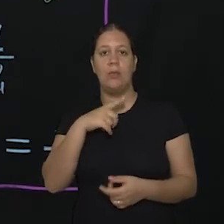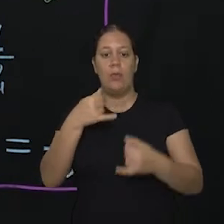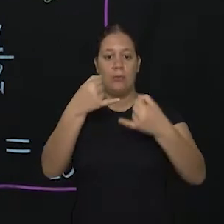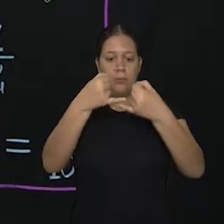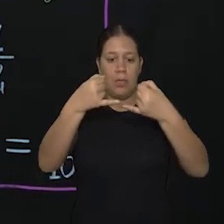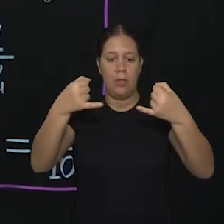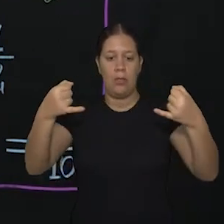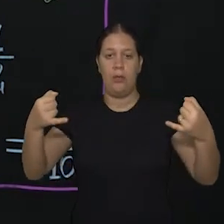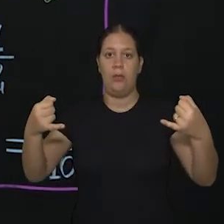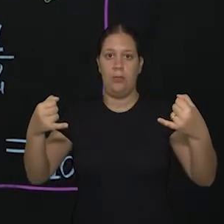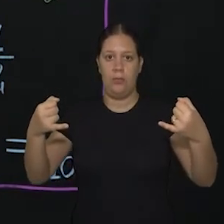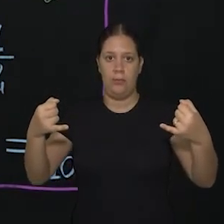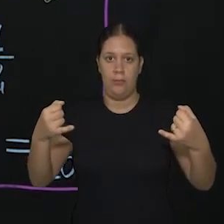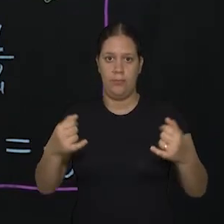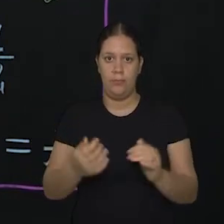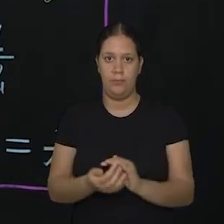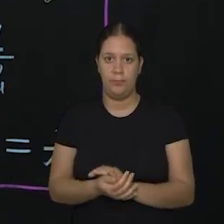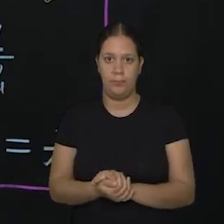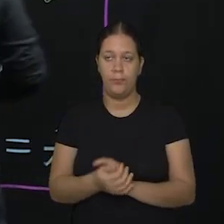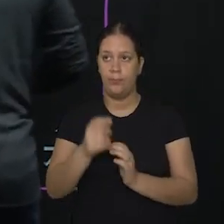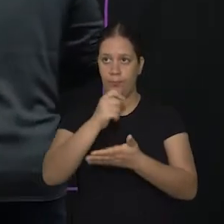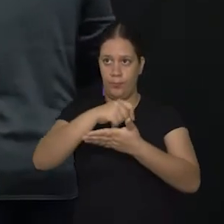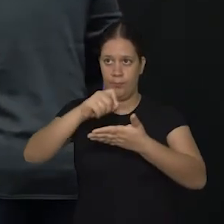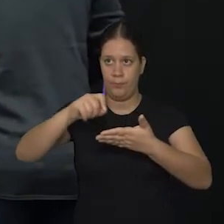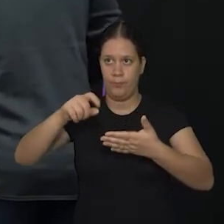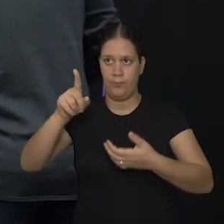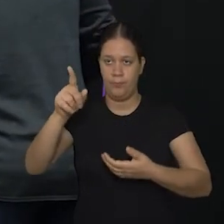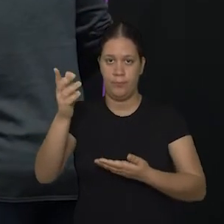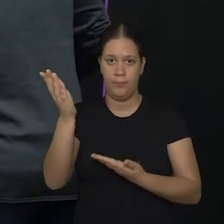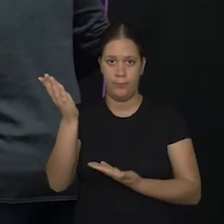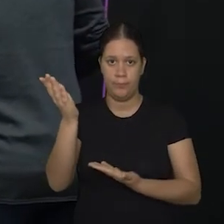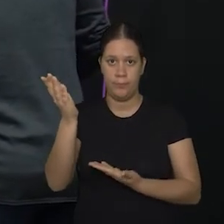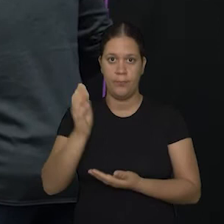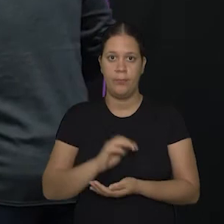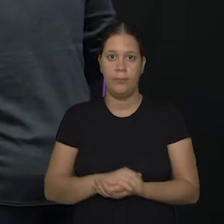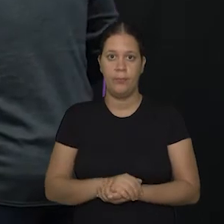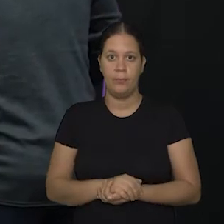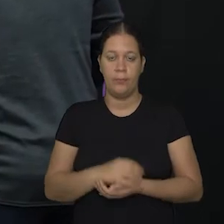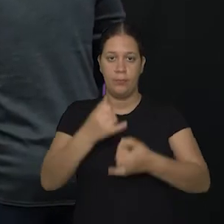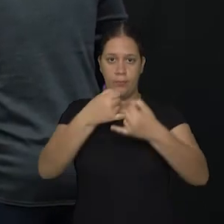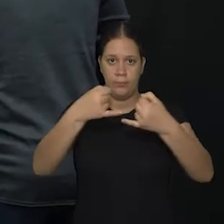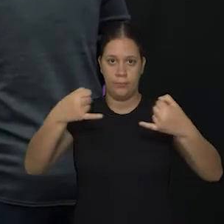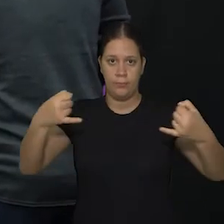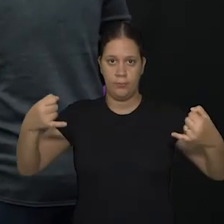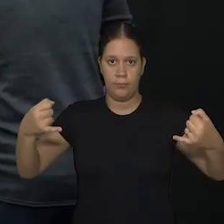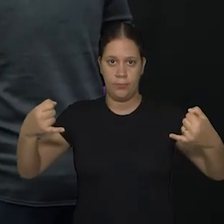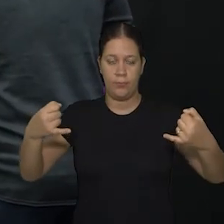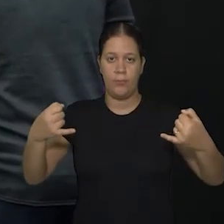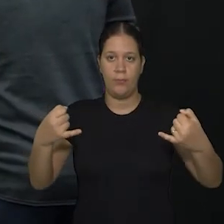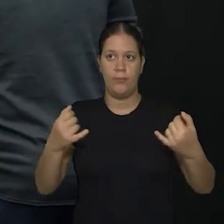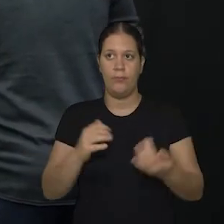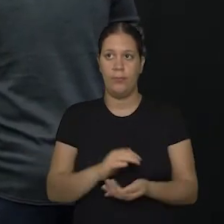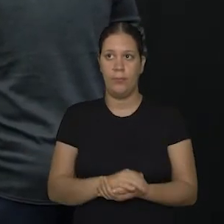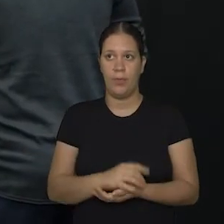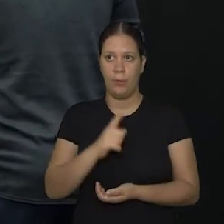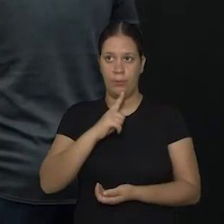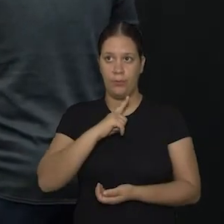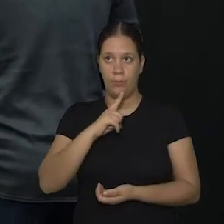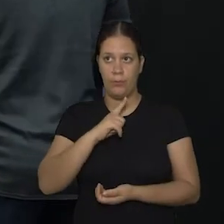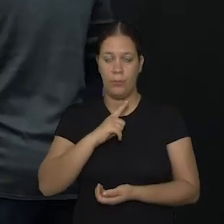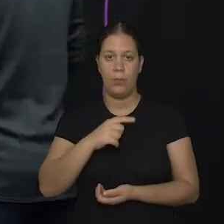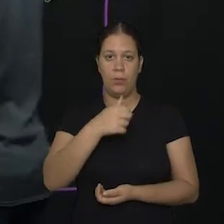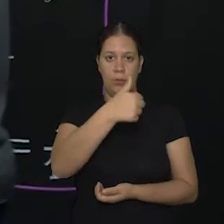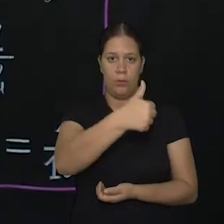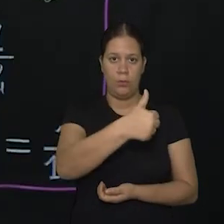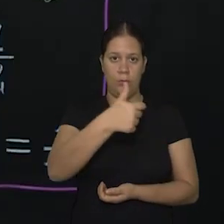numérica, tá? Eu posso escrever bem aqui embaixo. Eu tenho a reta numérica e nessa reta numérica eu